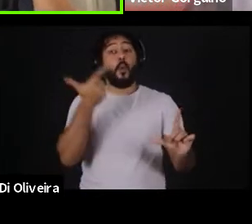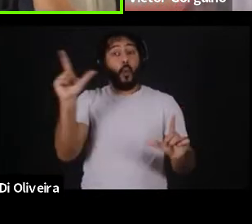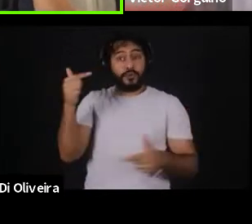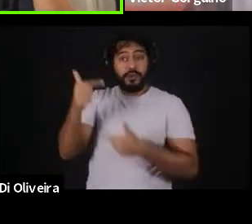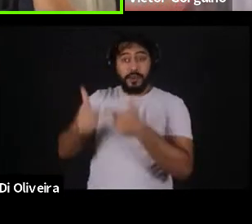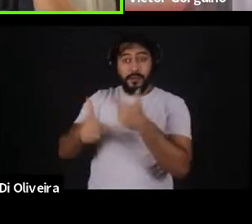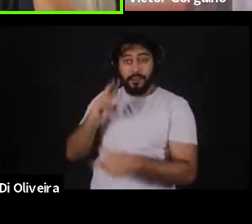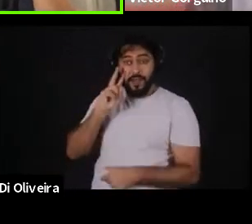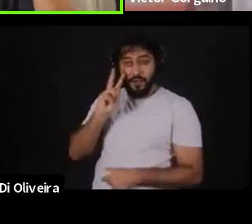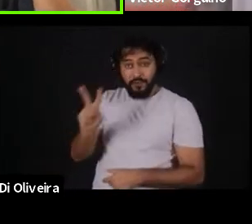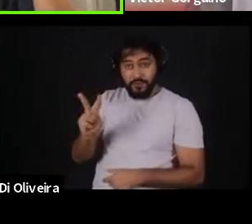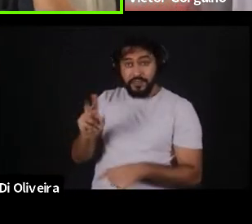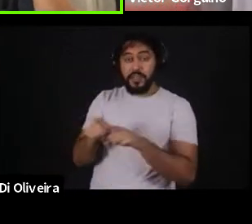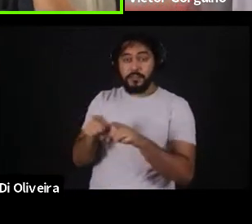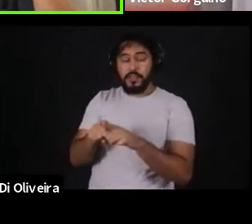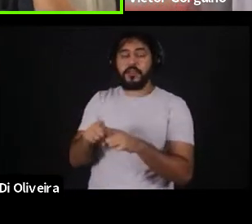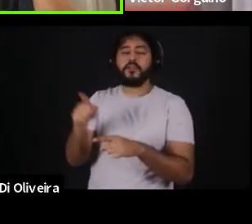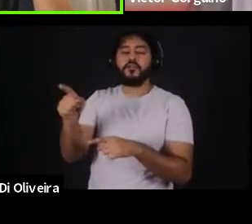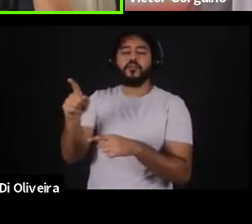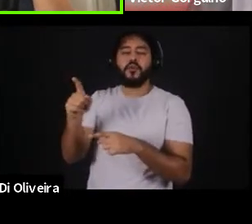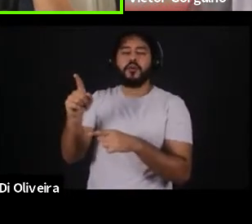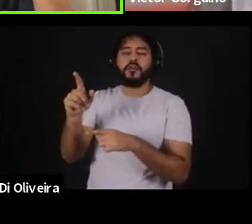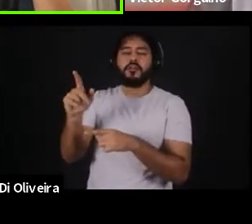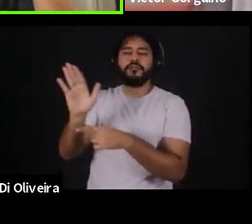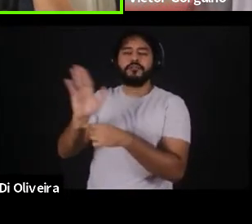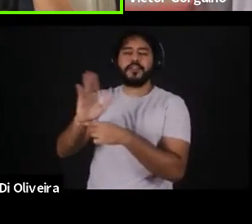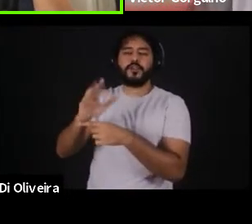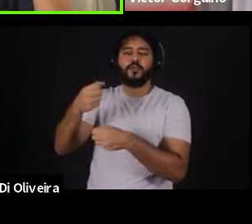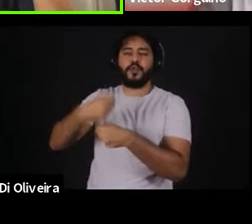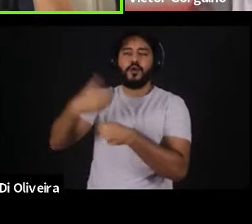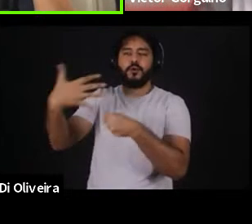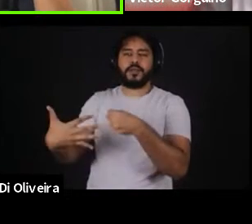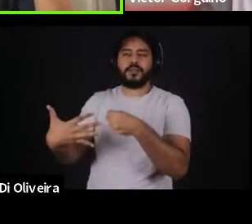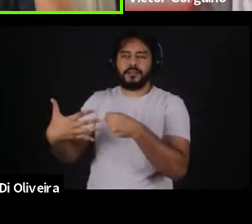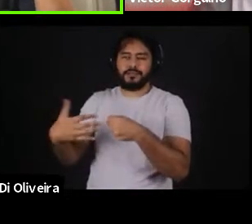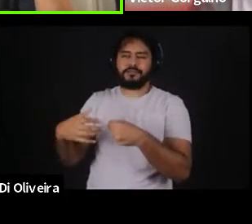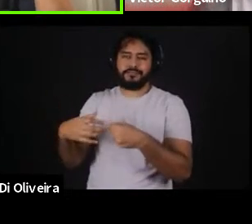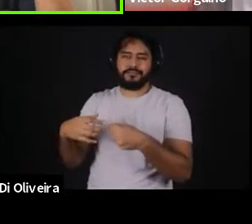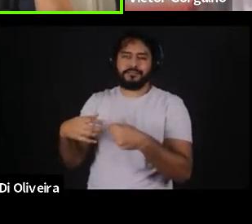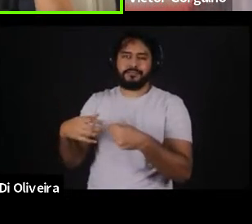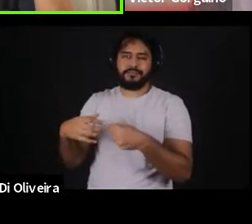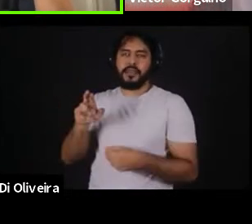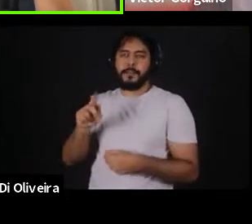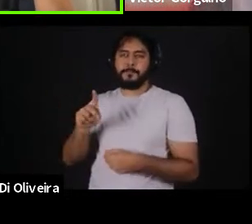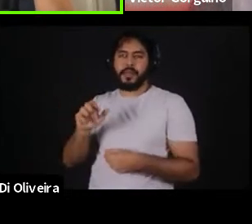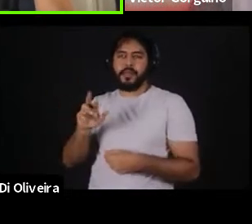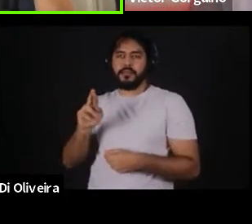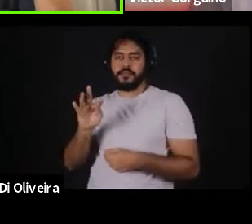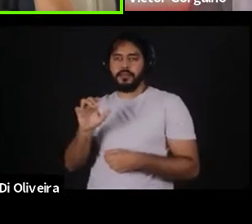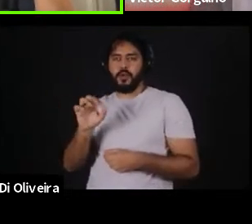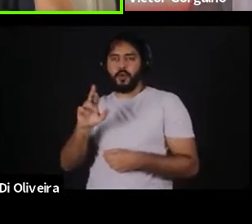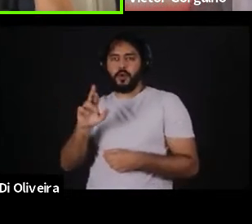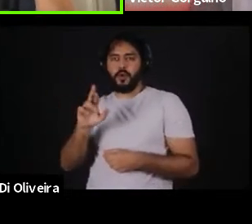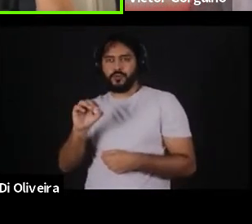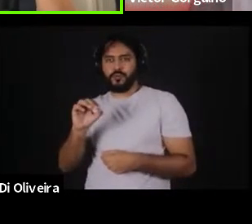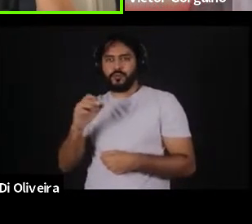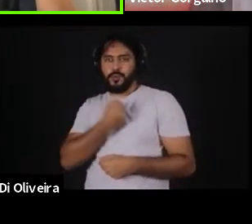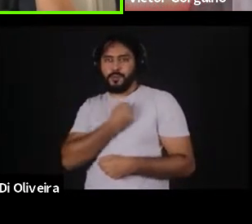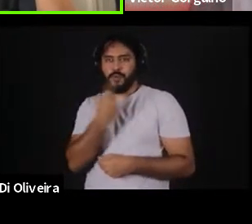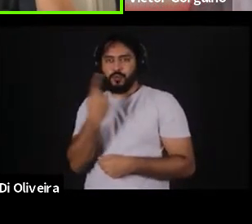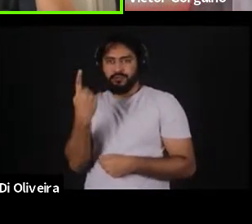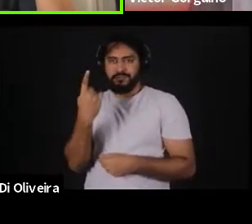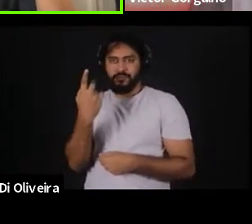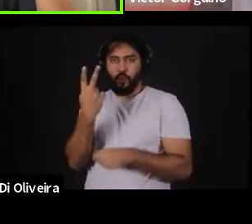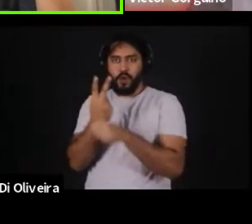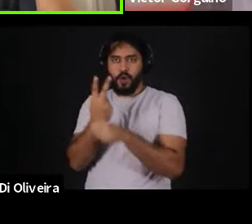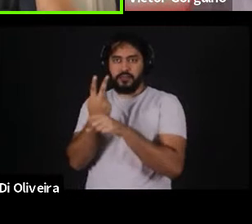foi um vídeo documentário do repertório número 1, uns 2 anos atrás, né?